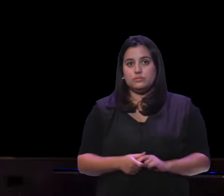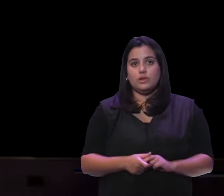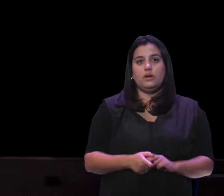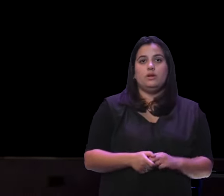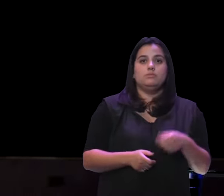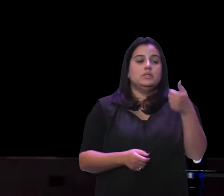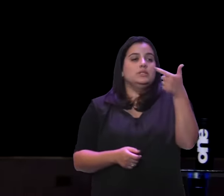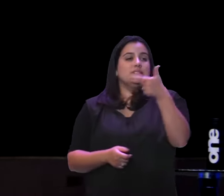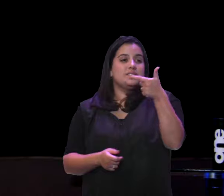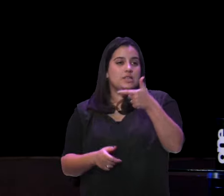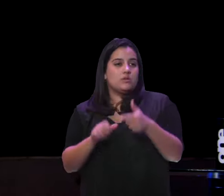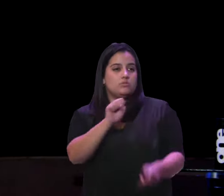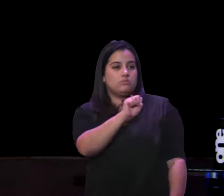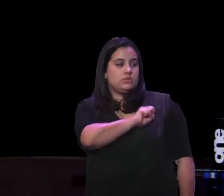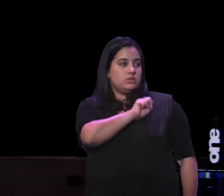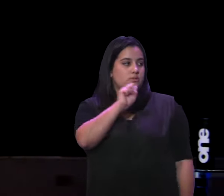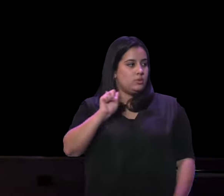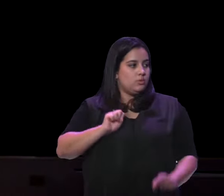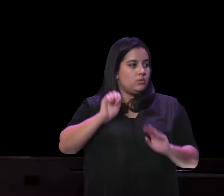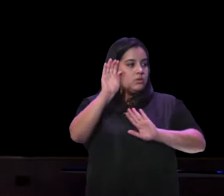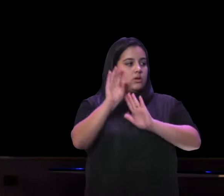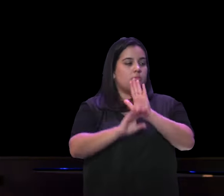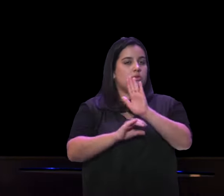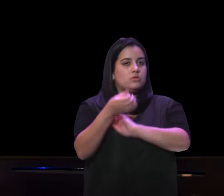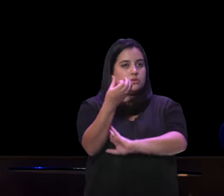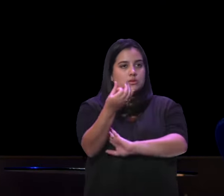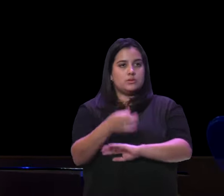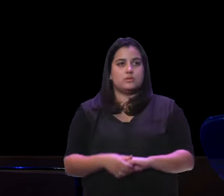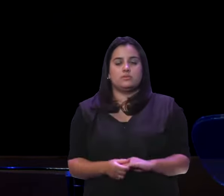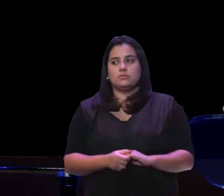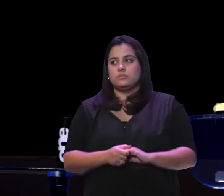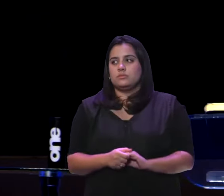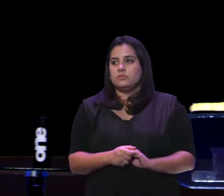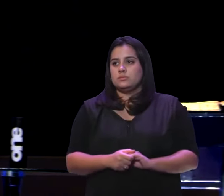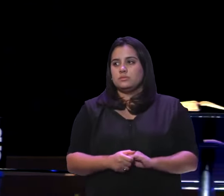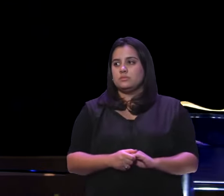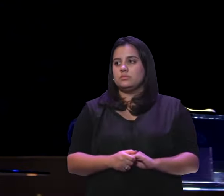Segundo livro de Samuel, capítulo 6.